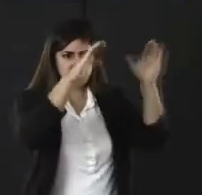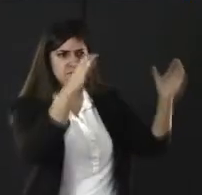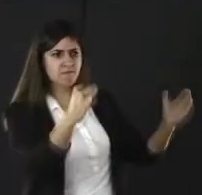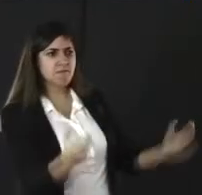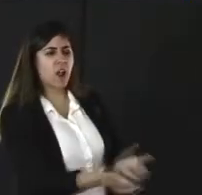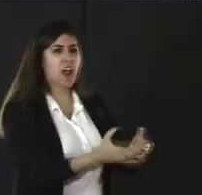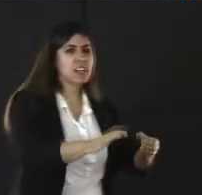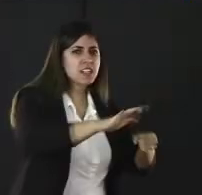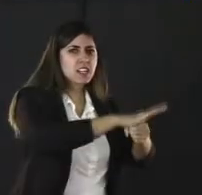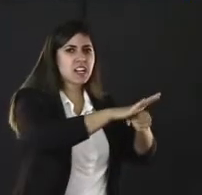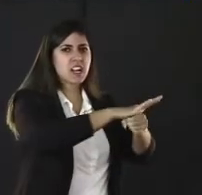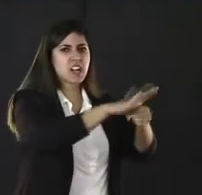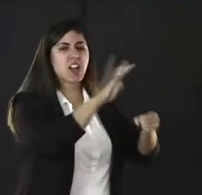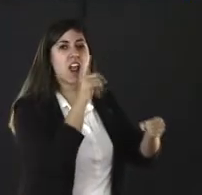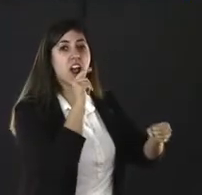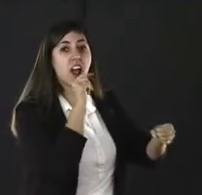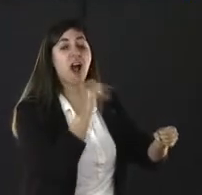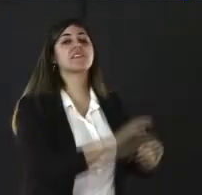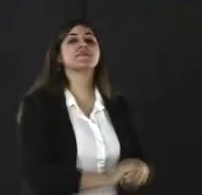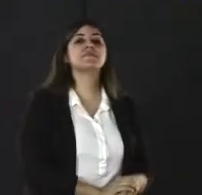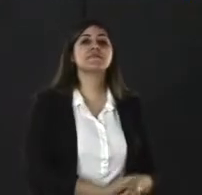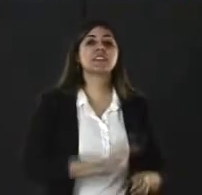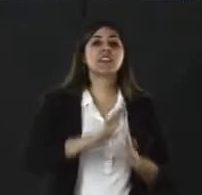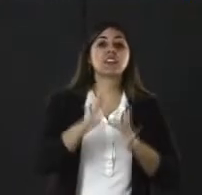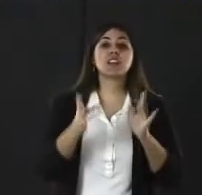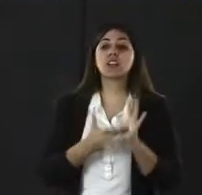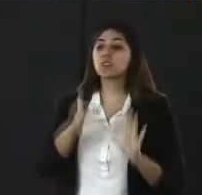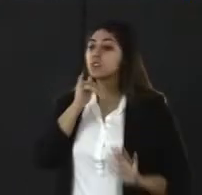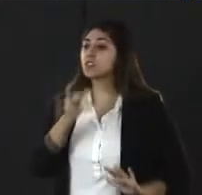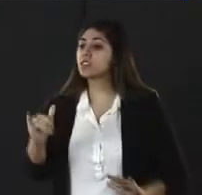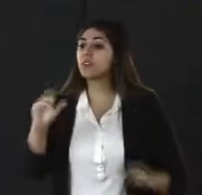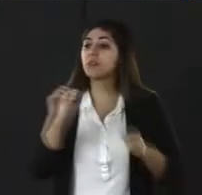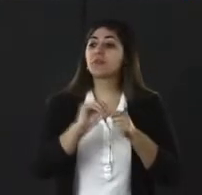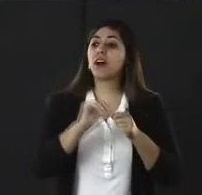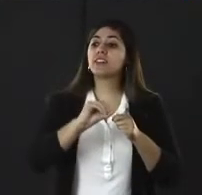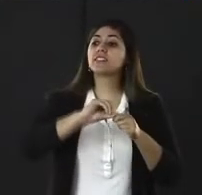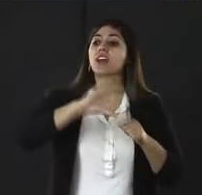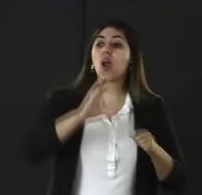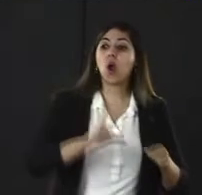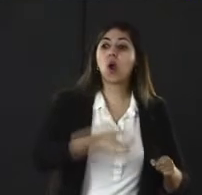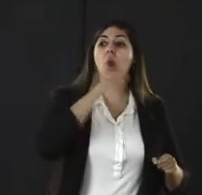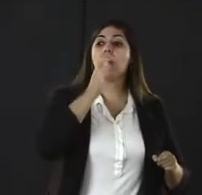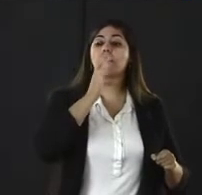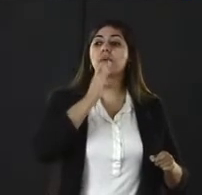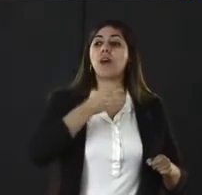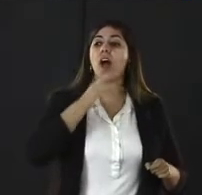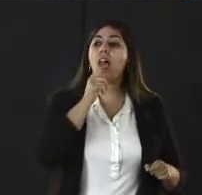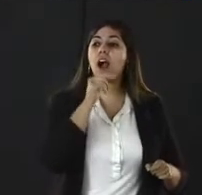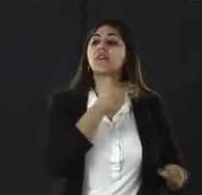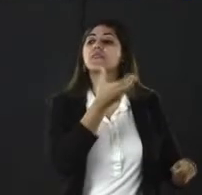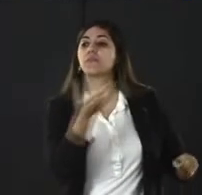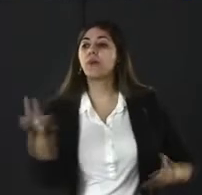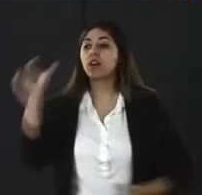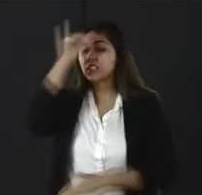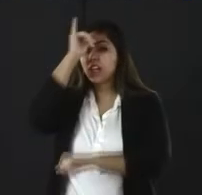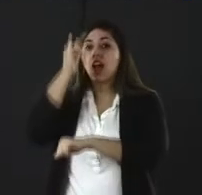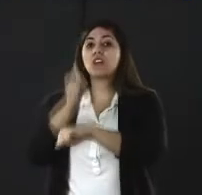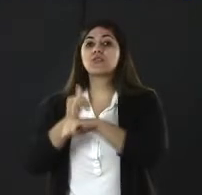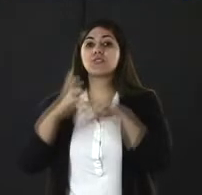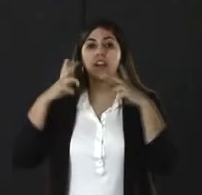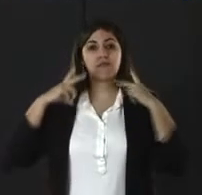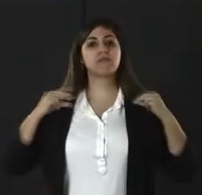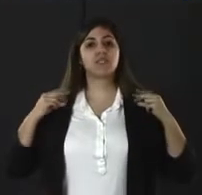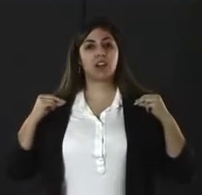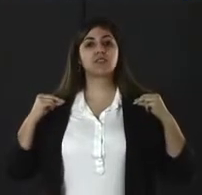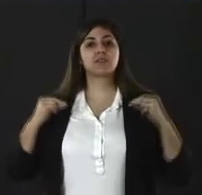tirai agora é levai ao mestre-sala eles não fizeram tendo o mestre-sala provado a